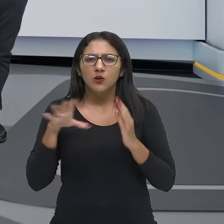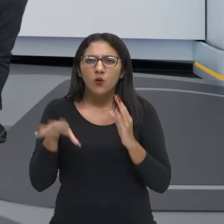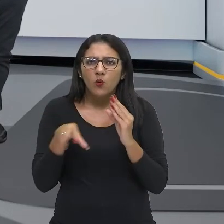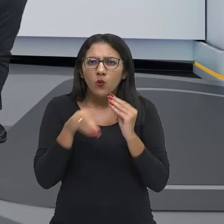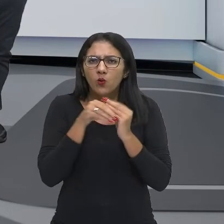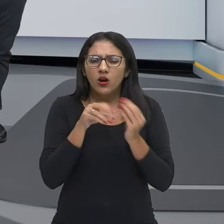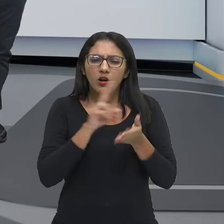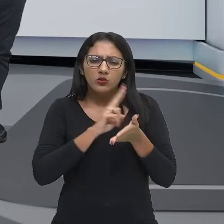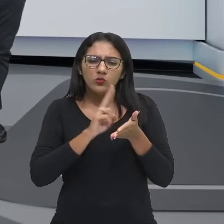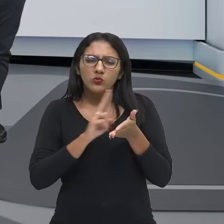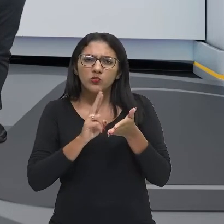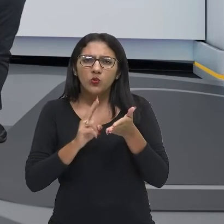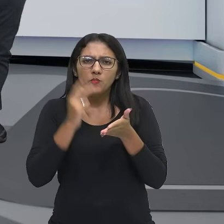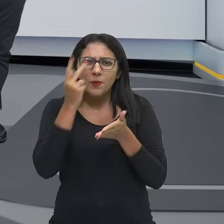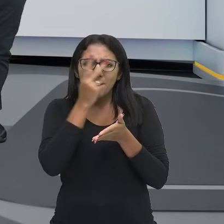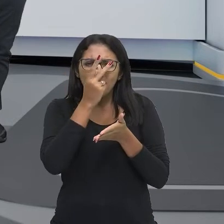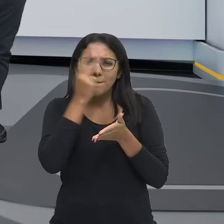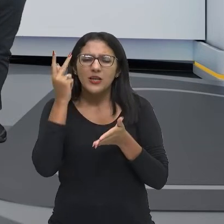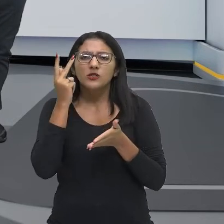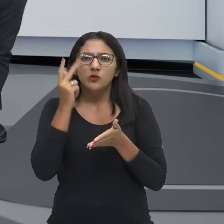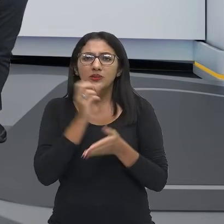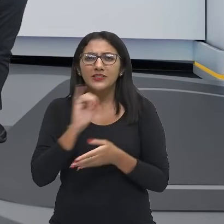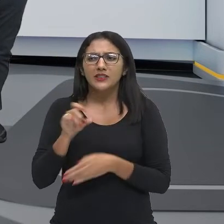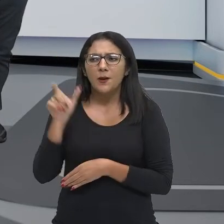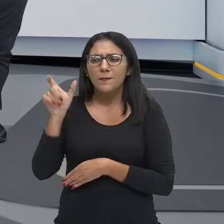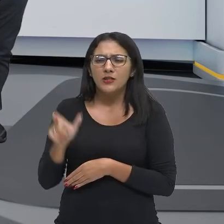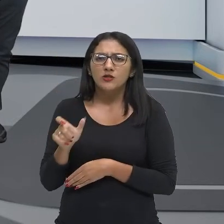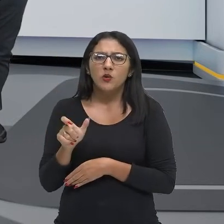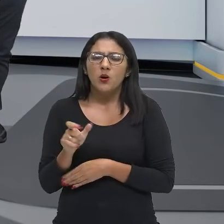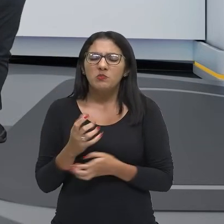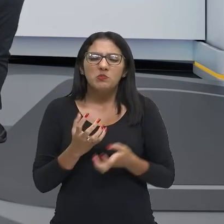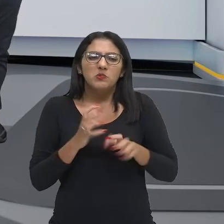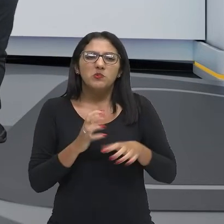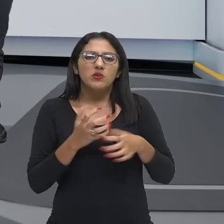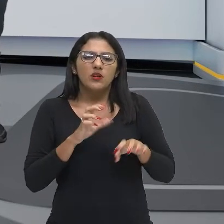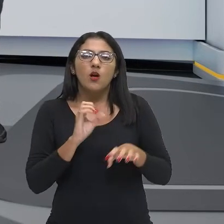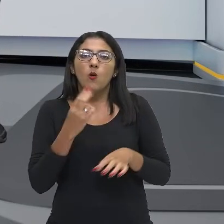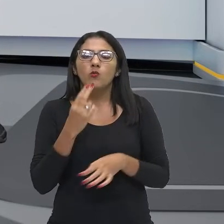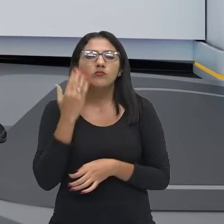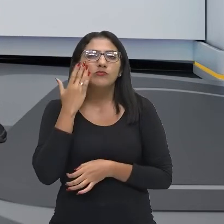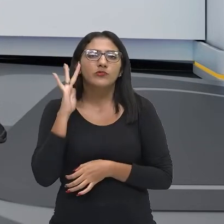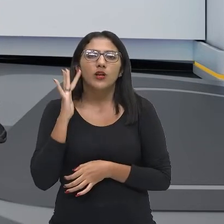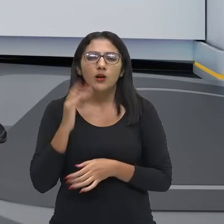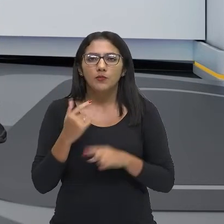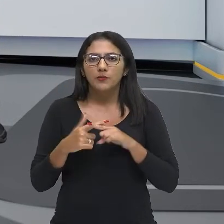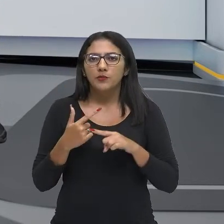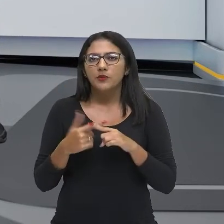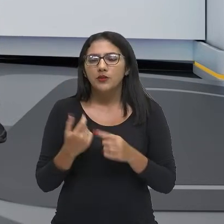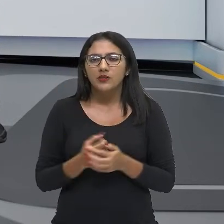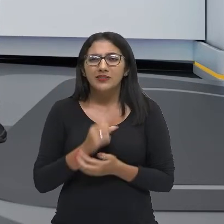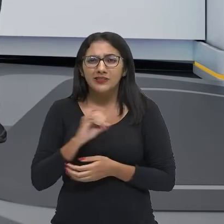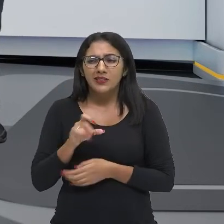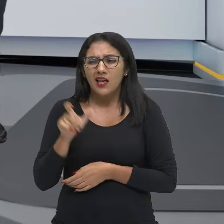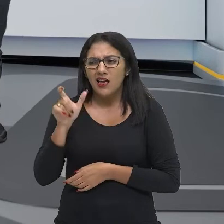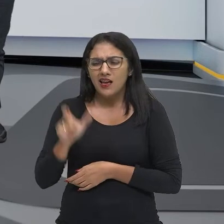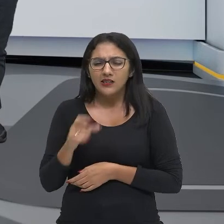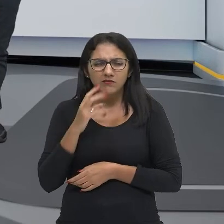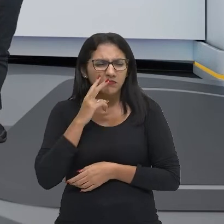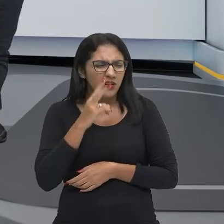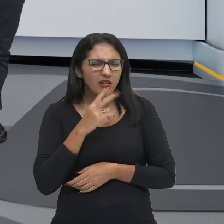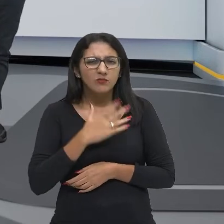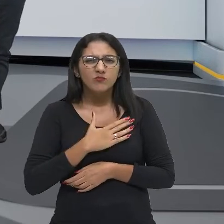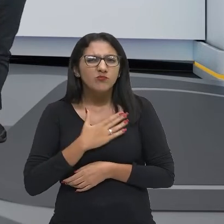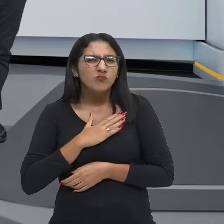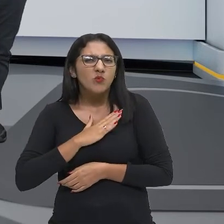pessoas, marcações sem autorização delas em fotos e vídeos, pois a pessoa que for marcada pode não gostar